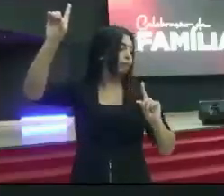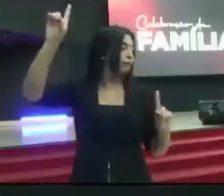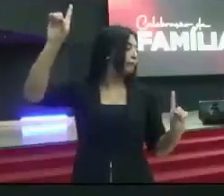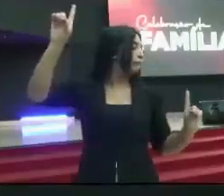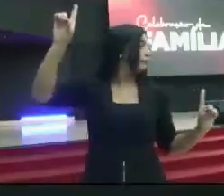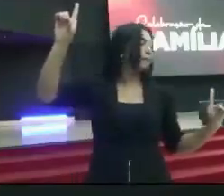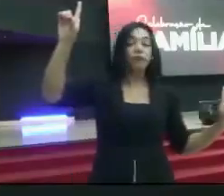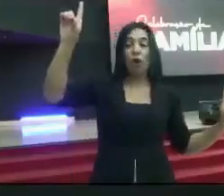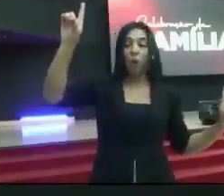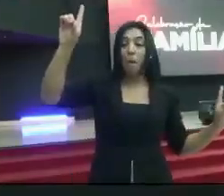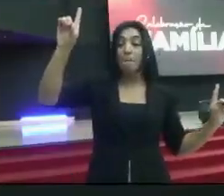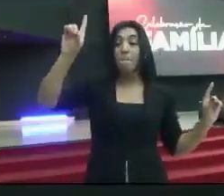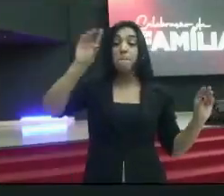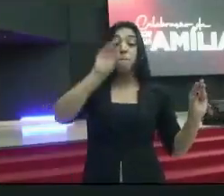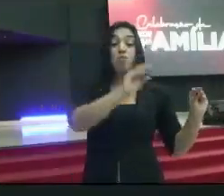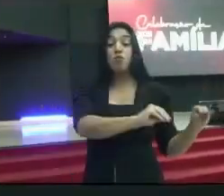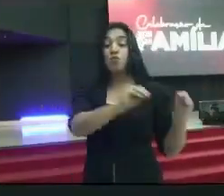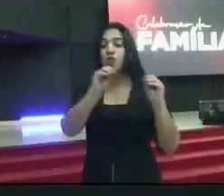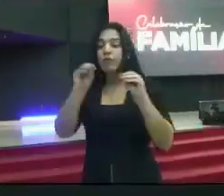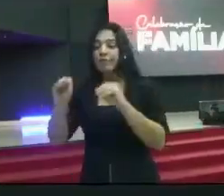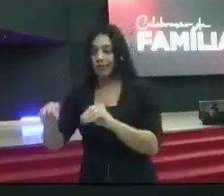Mudar de Belém para Moabe